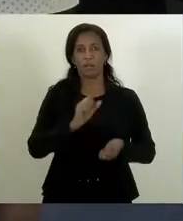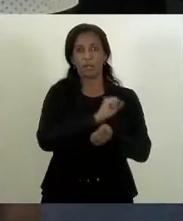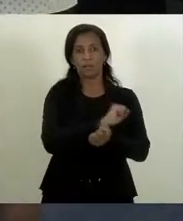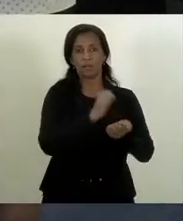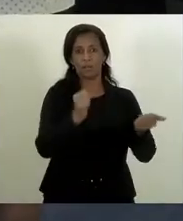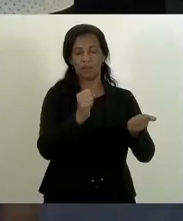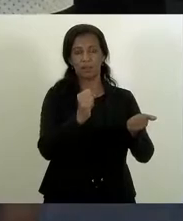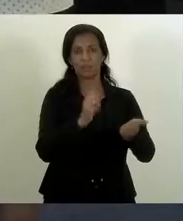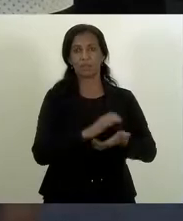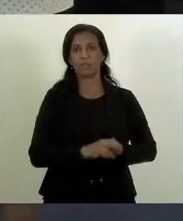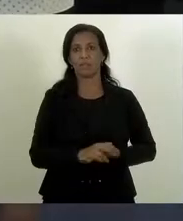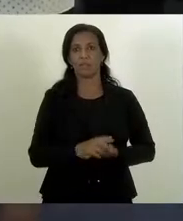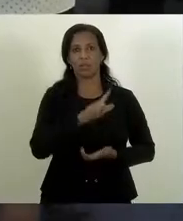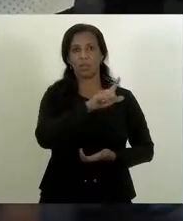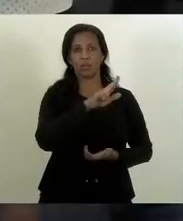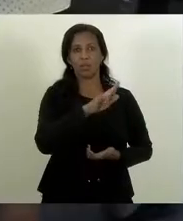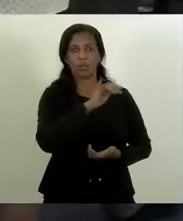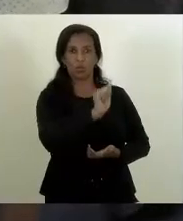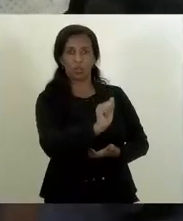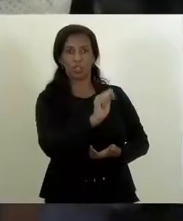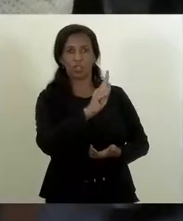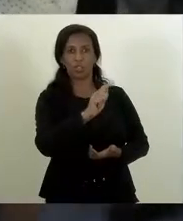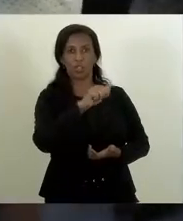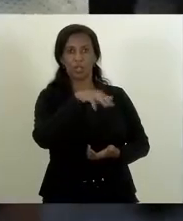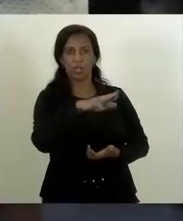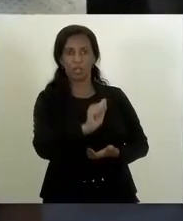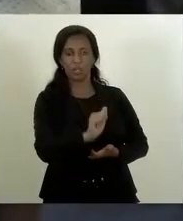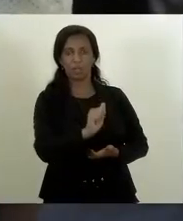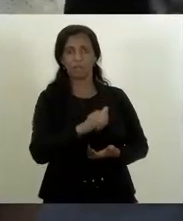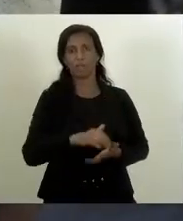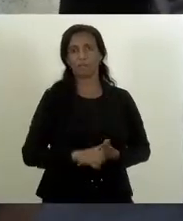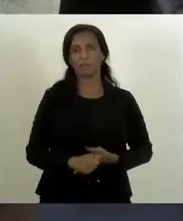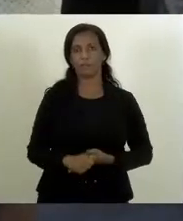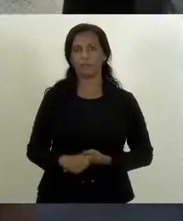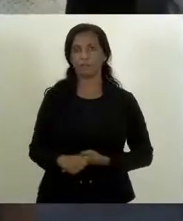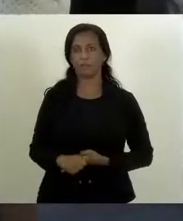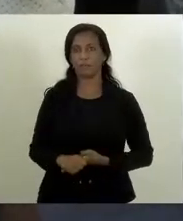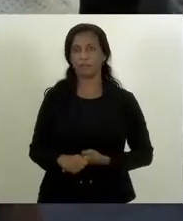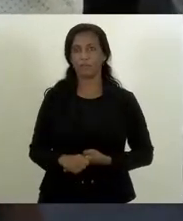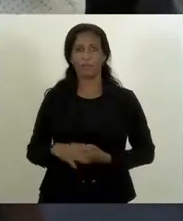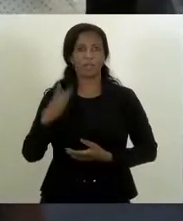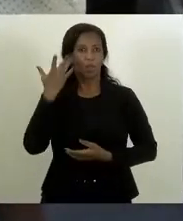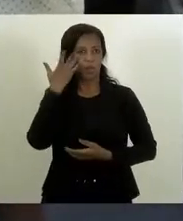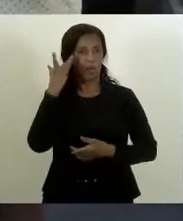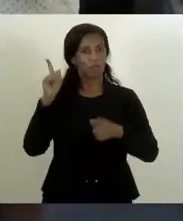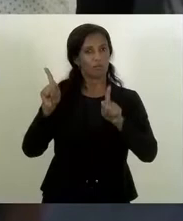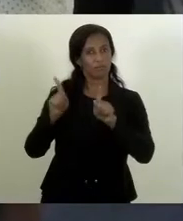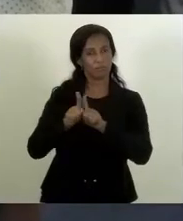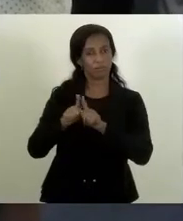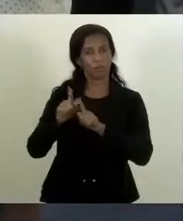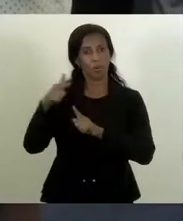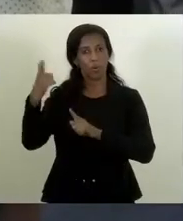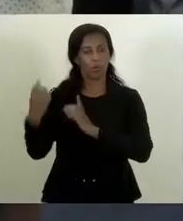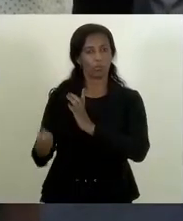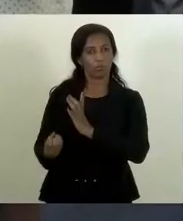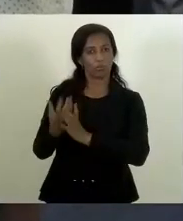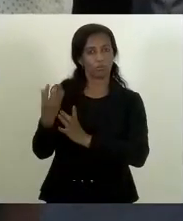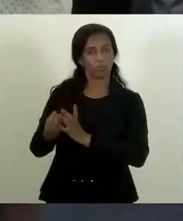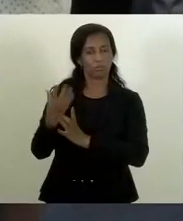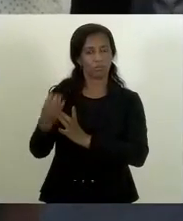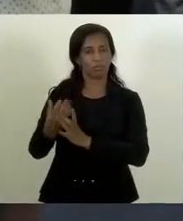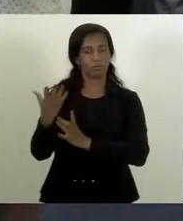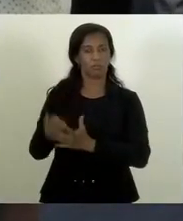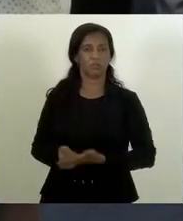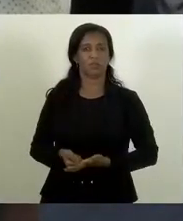Brasil, Luiz Gama, eu acho também que é outra iniciativa louvável que merece